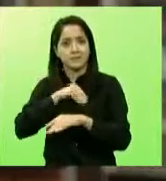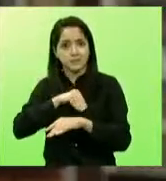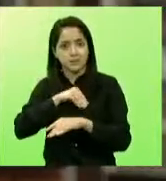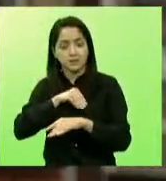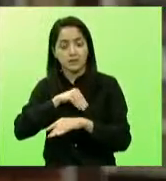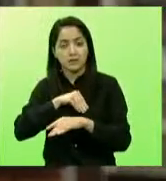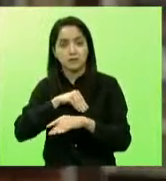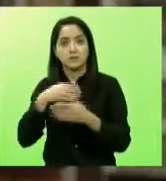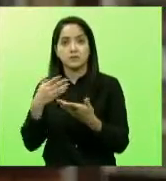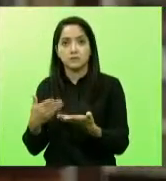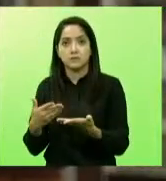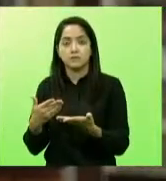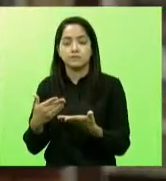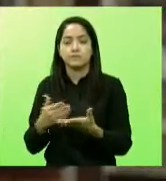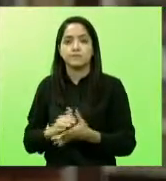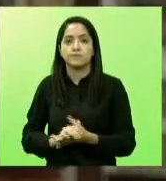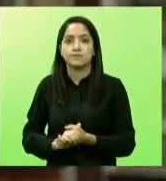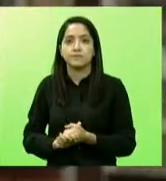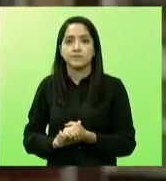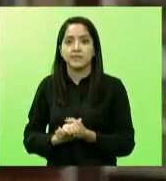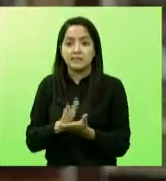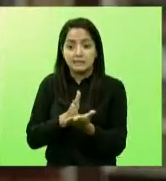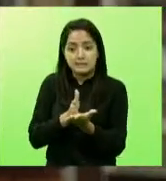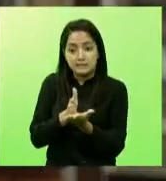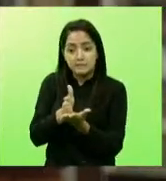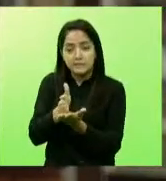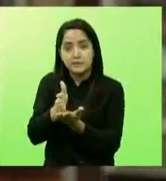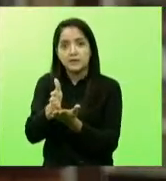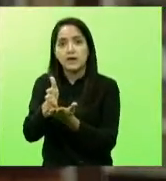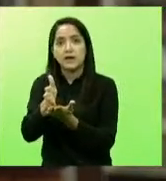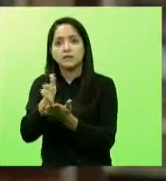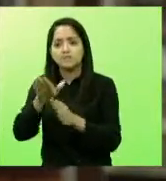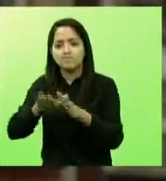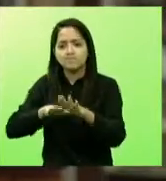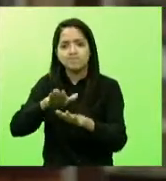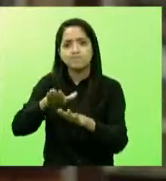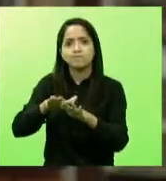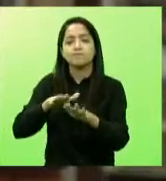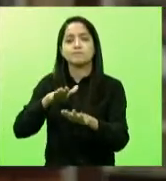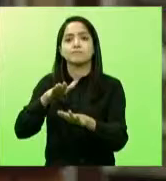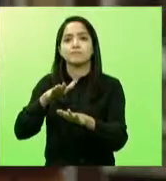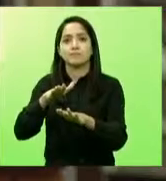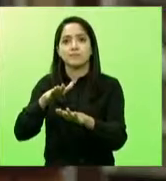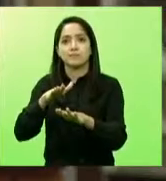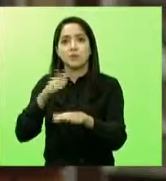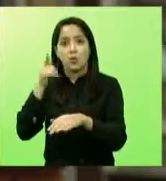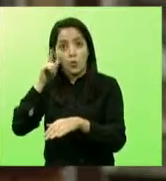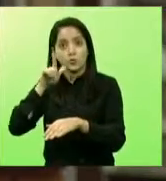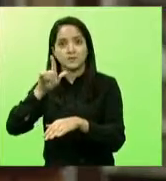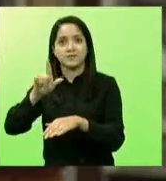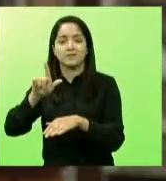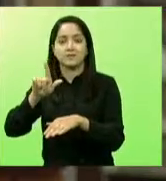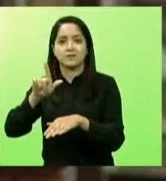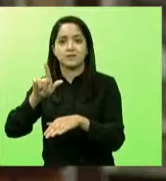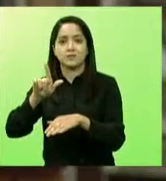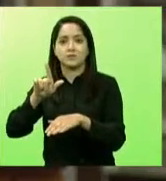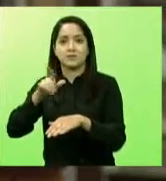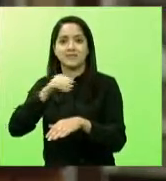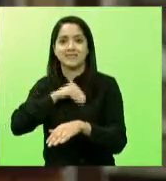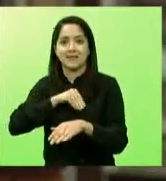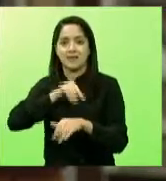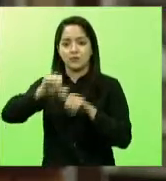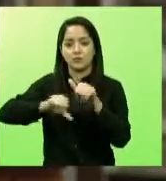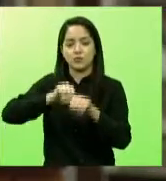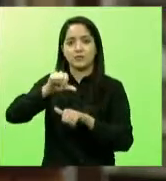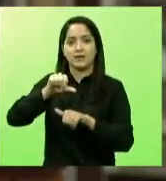E, nesse viés aí, trilharam um caminho e conseguiram passar o seu salário para R$ 33